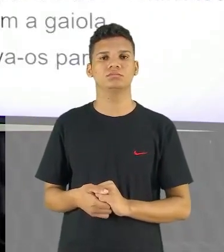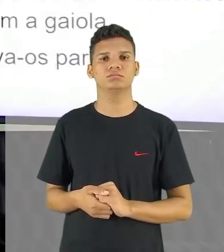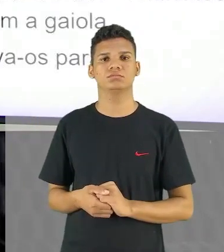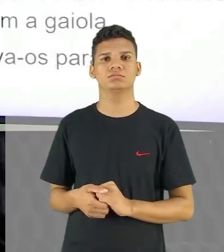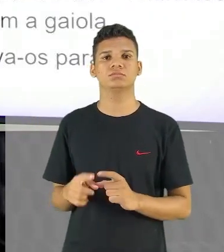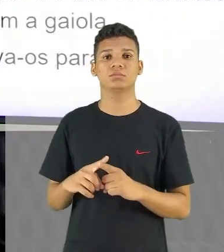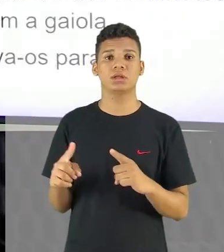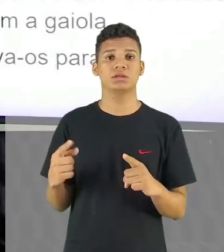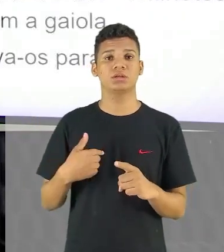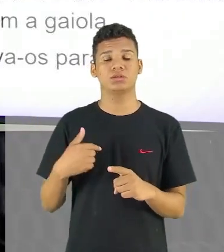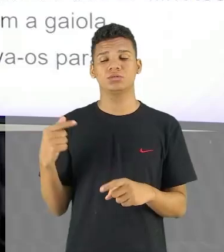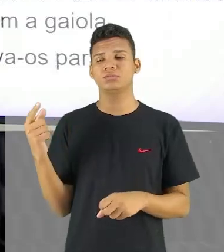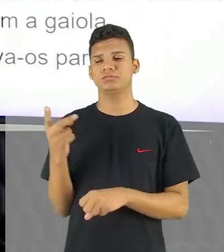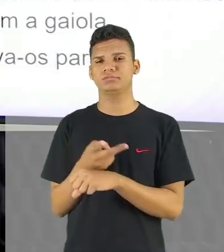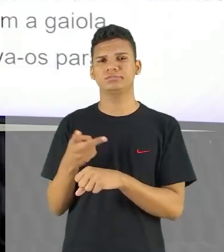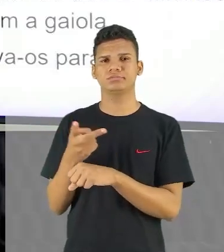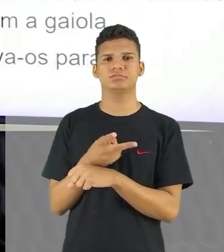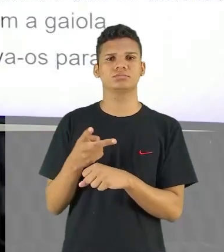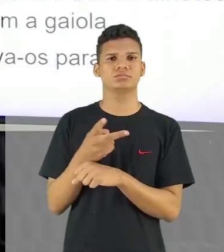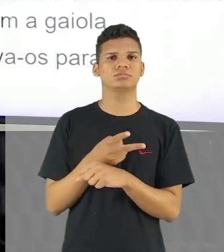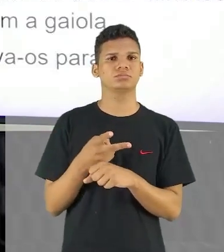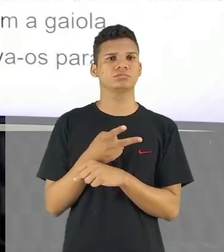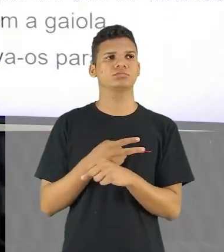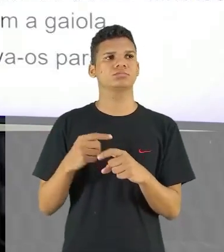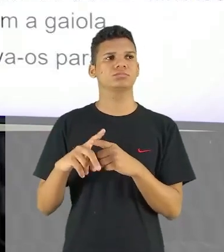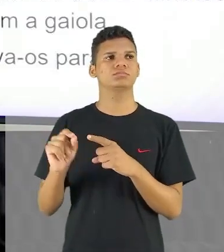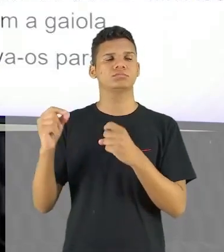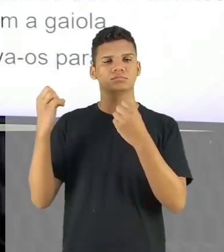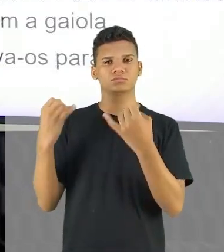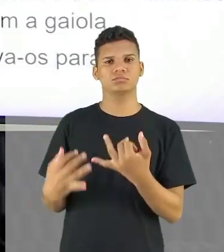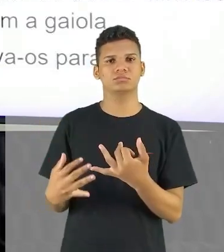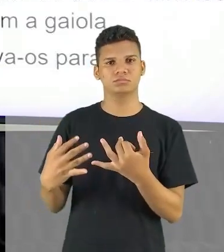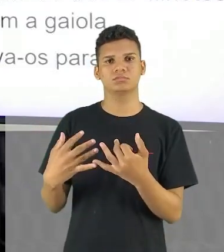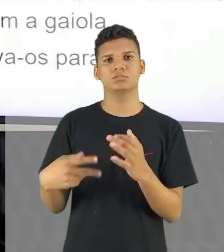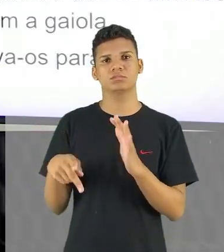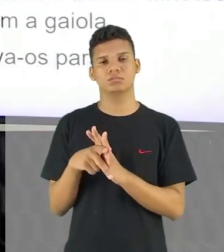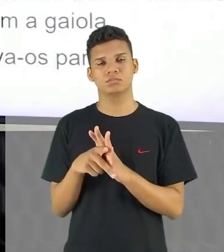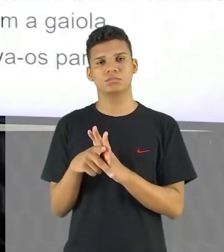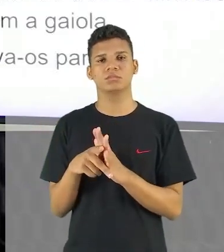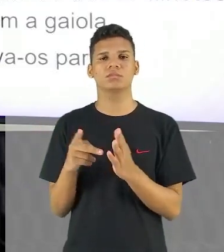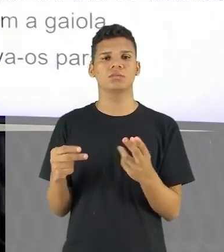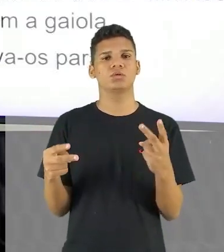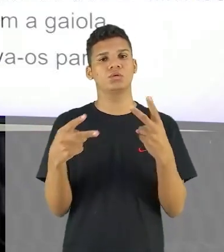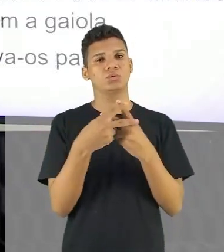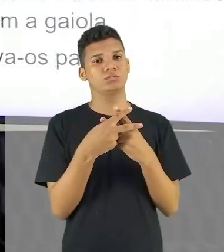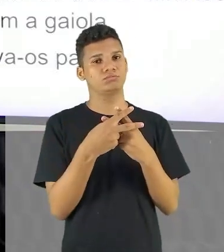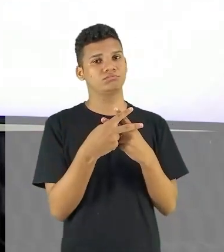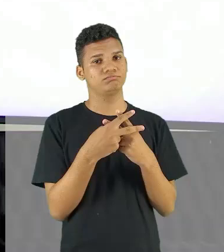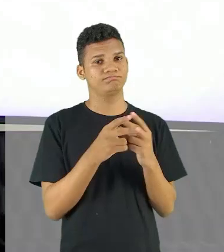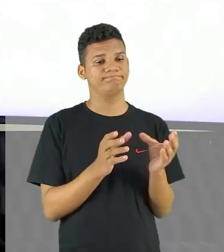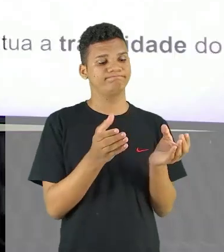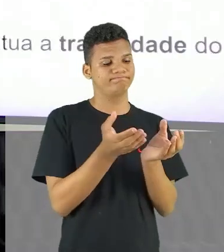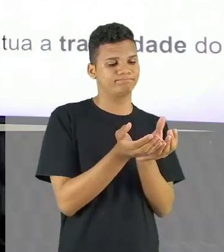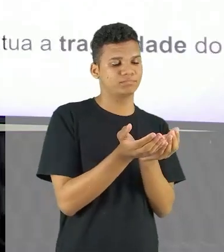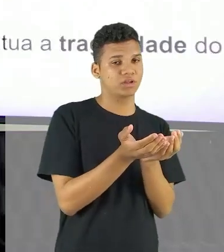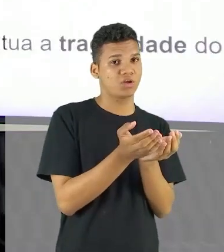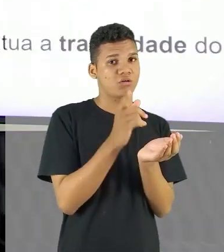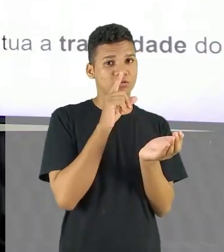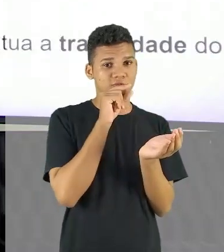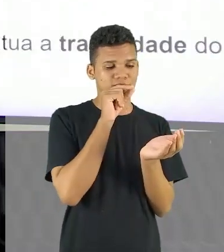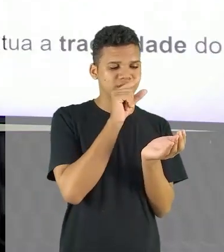E caçava, ele punha a ninhada e o ninho dentro de uma gaiola, então, terceira pessoa, tá